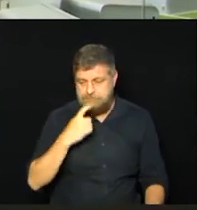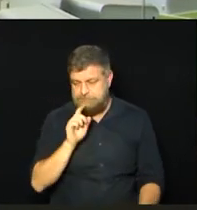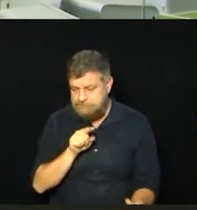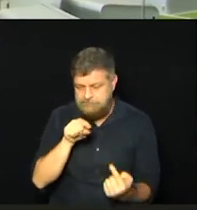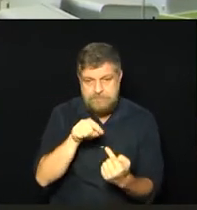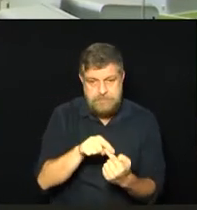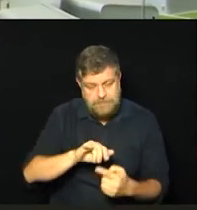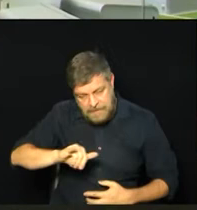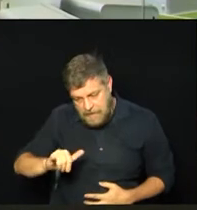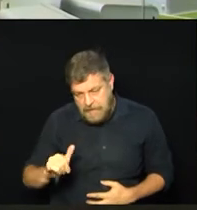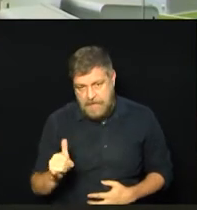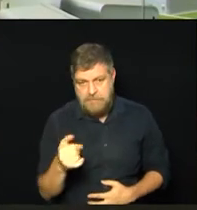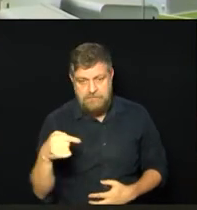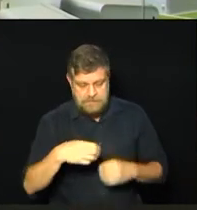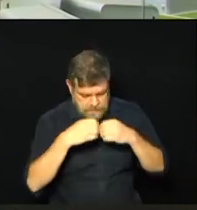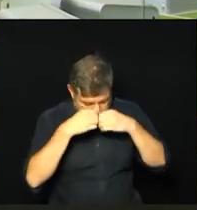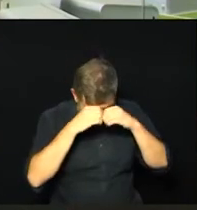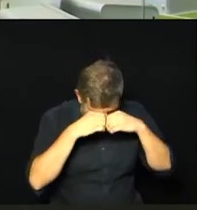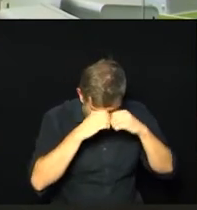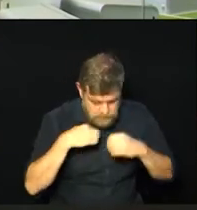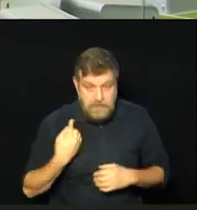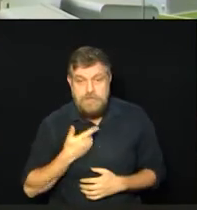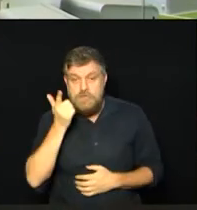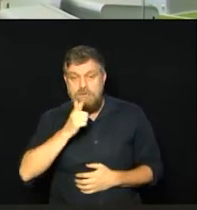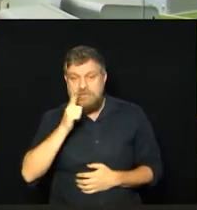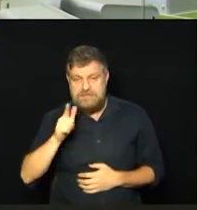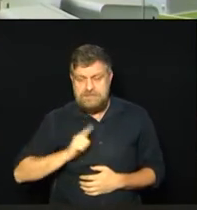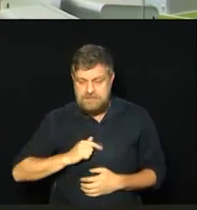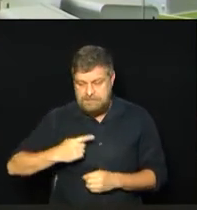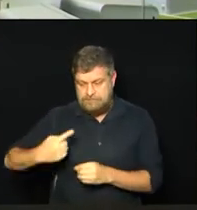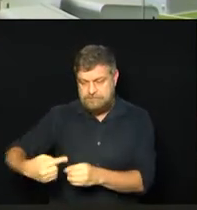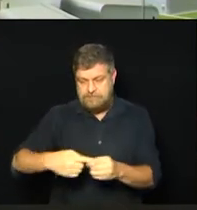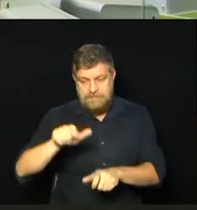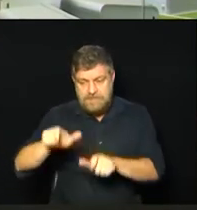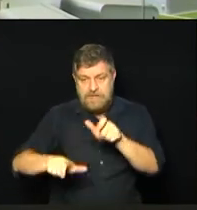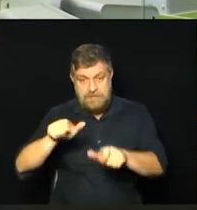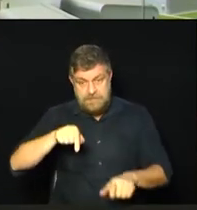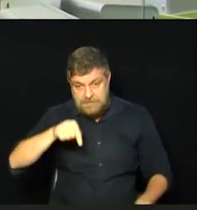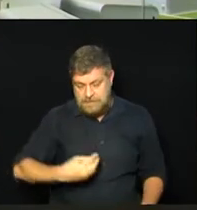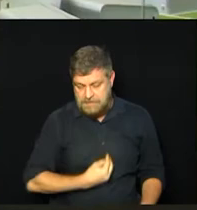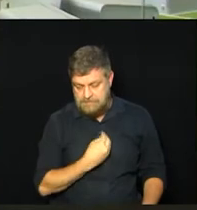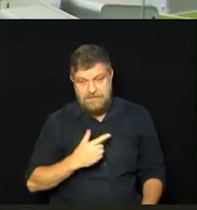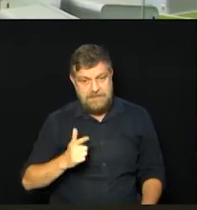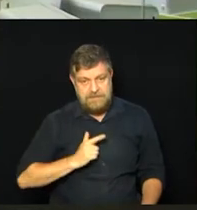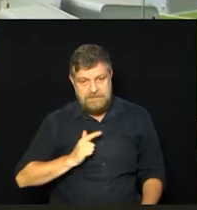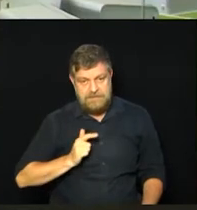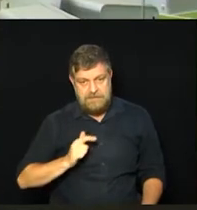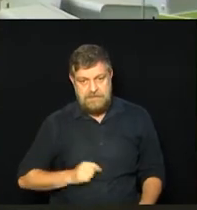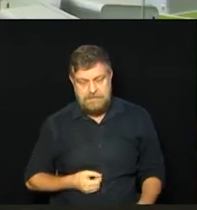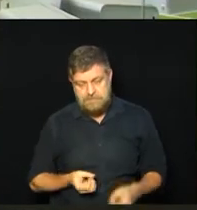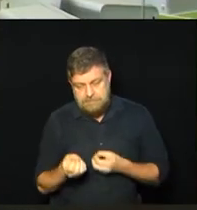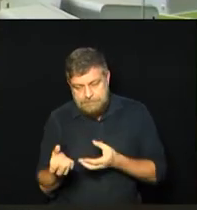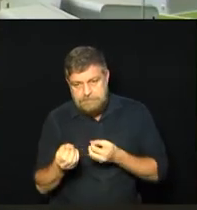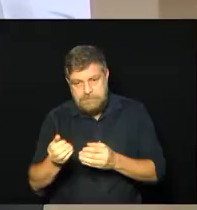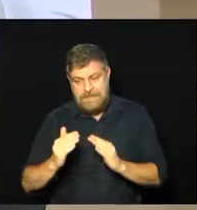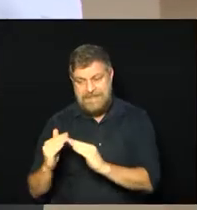aproveitar esse instrumento que a gente tem para conseguir fazer com que os nossos munícipes também consigam ter essa produção chegando diretamente